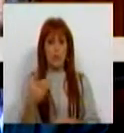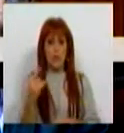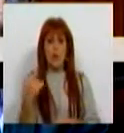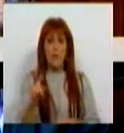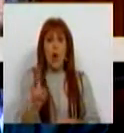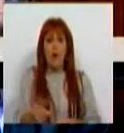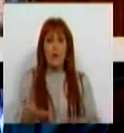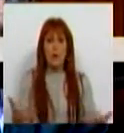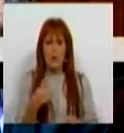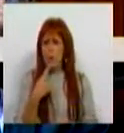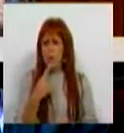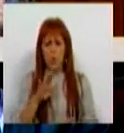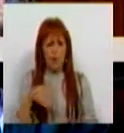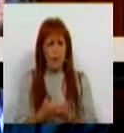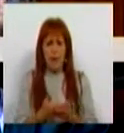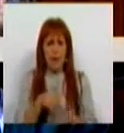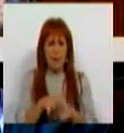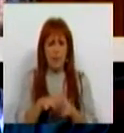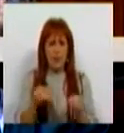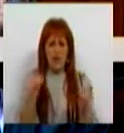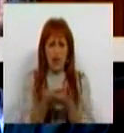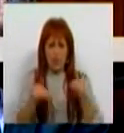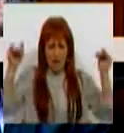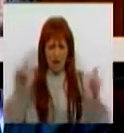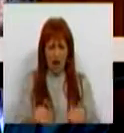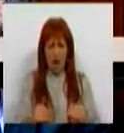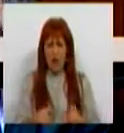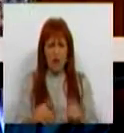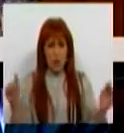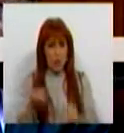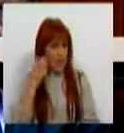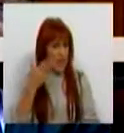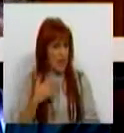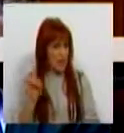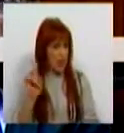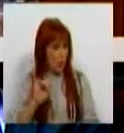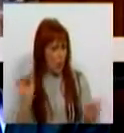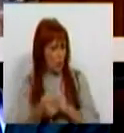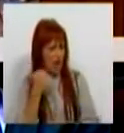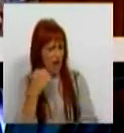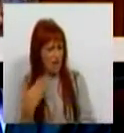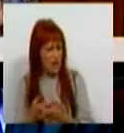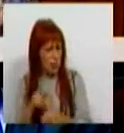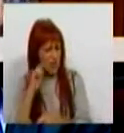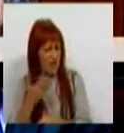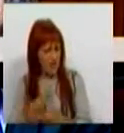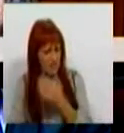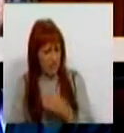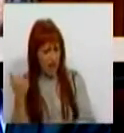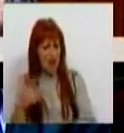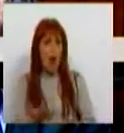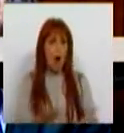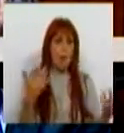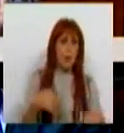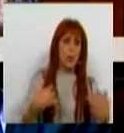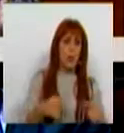teve foi um enorme efeito recessivo na economia, que não diminuiu o déficit, pelo contrário, agravou o déficit e aumentou